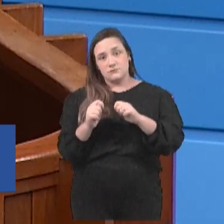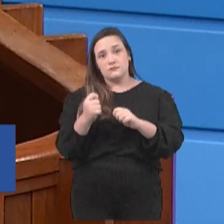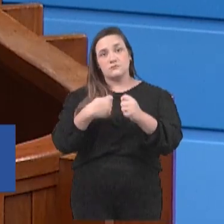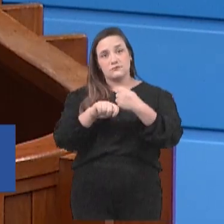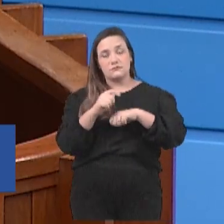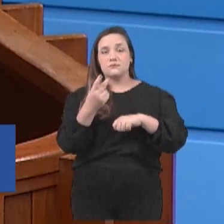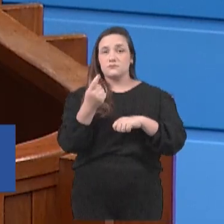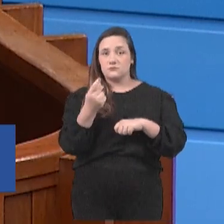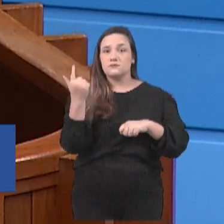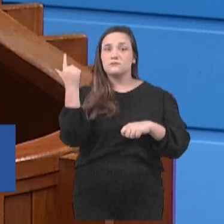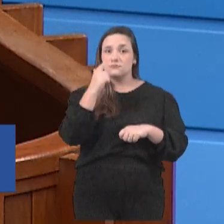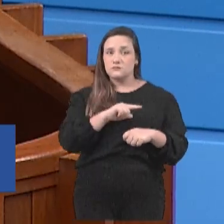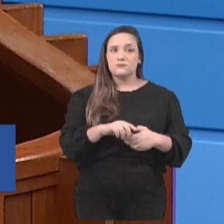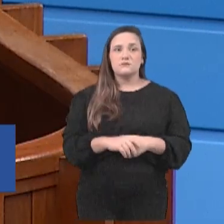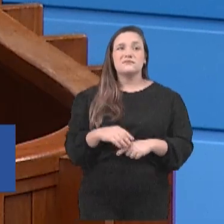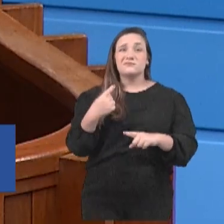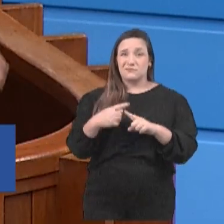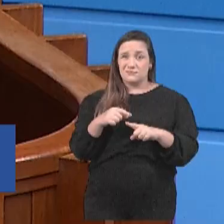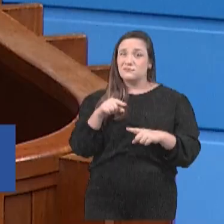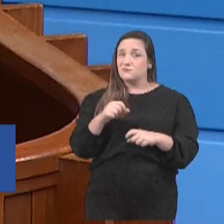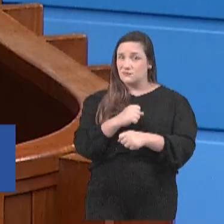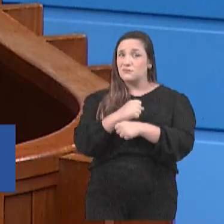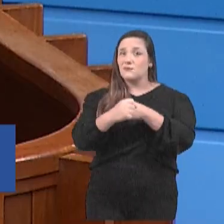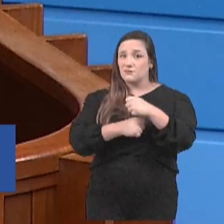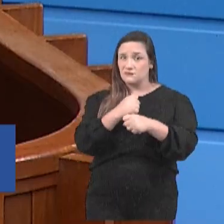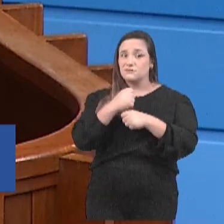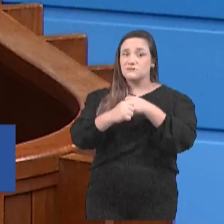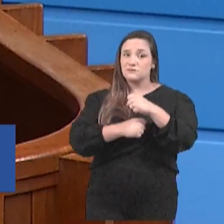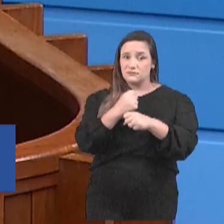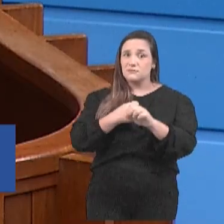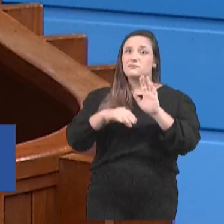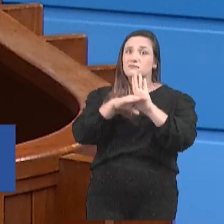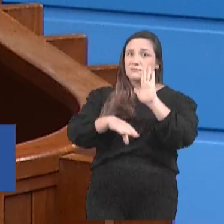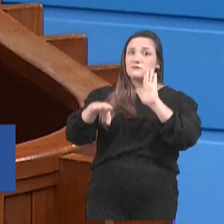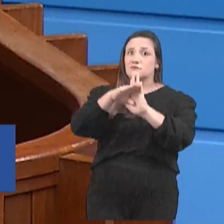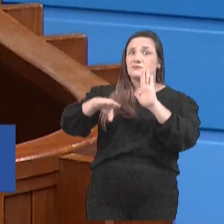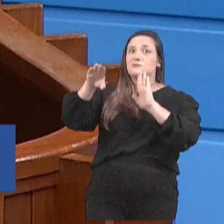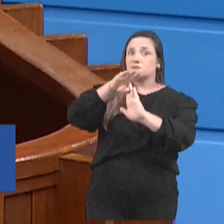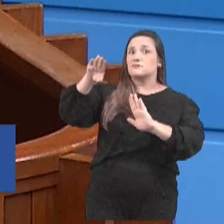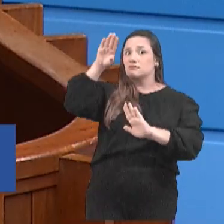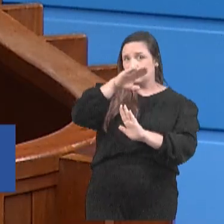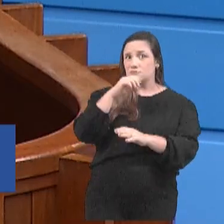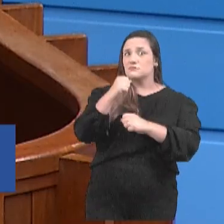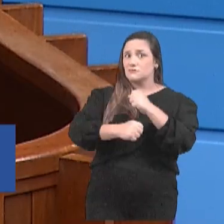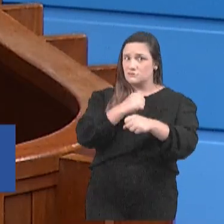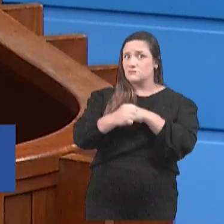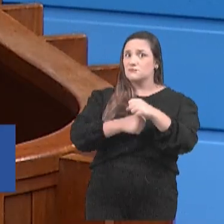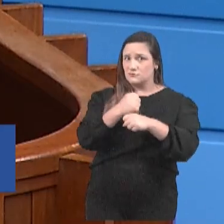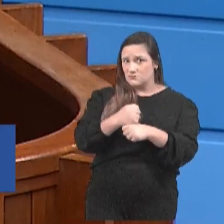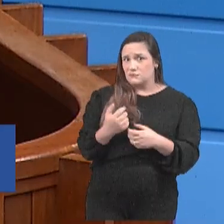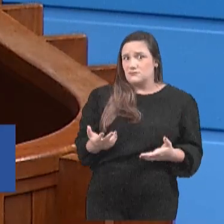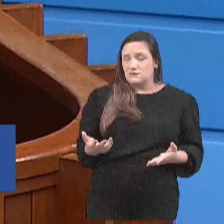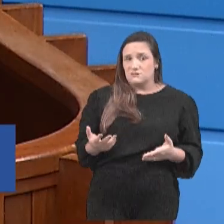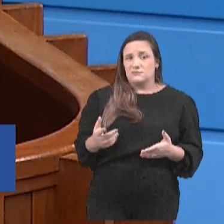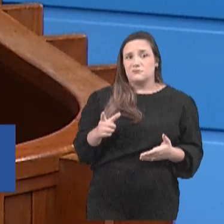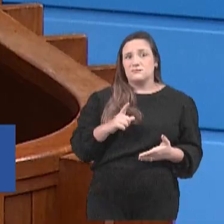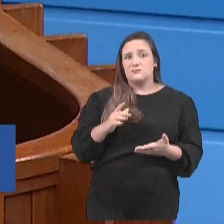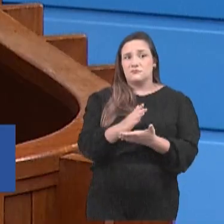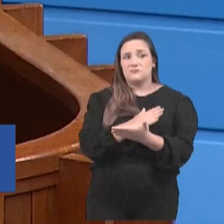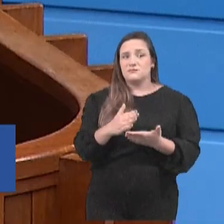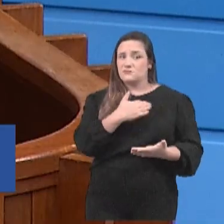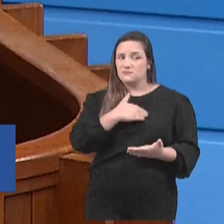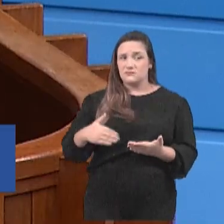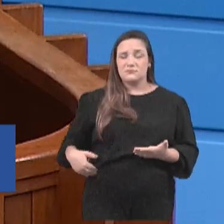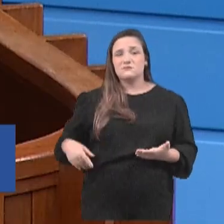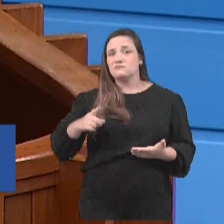ninguém consegue manter reajuste todos os anos, e nós sabemos que no passado teve ex-governadores que sequer conseguiram pagar salário em